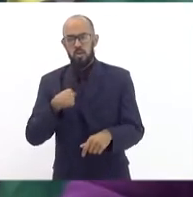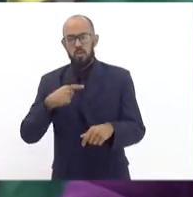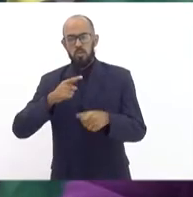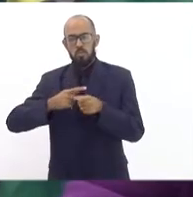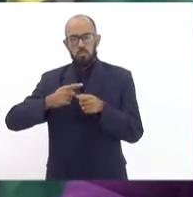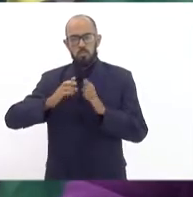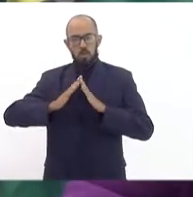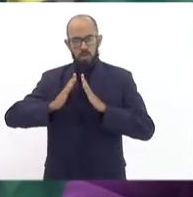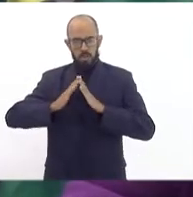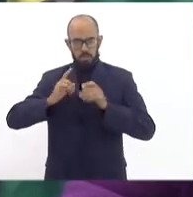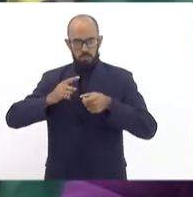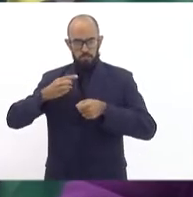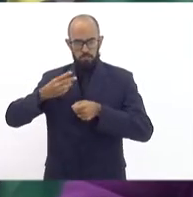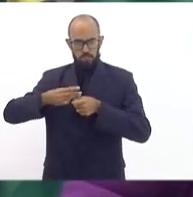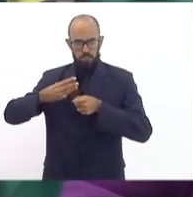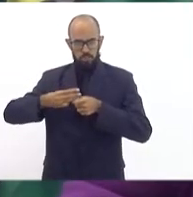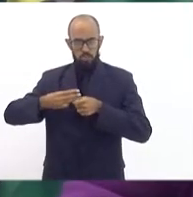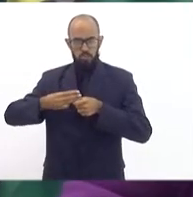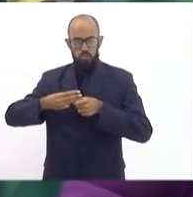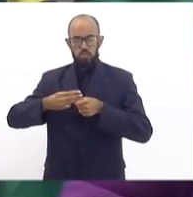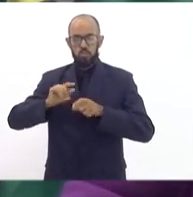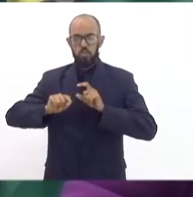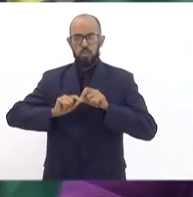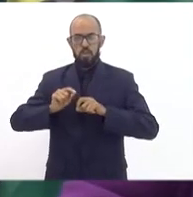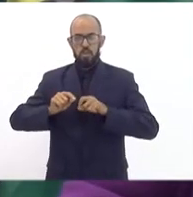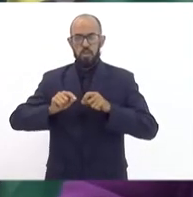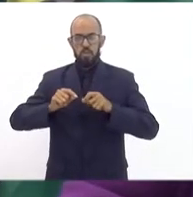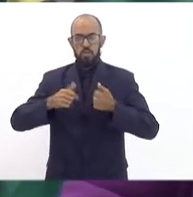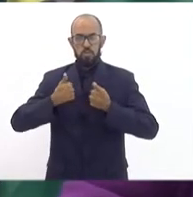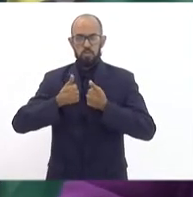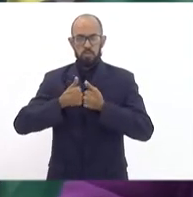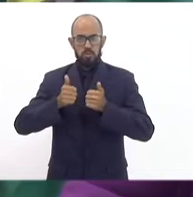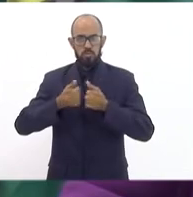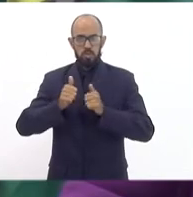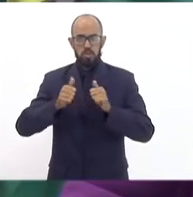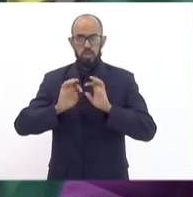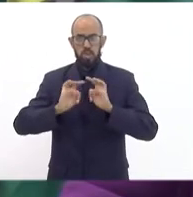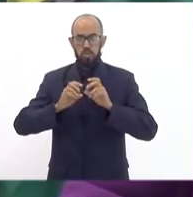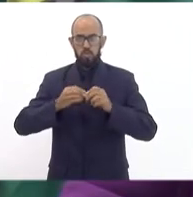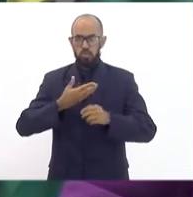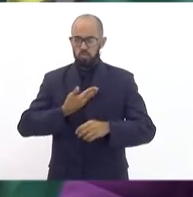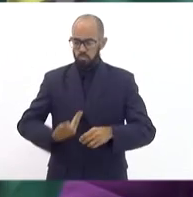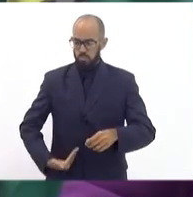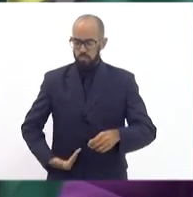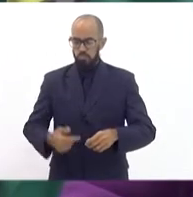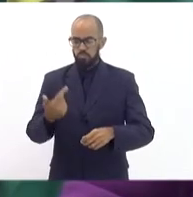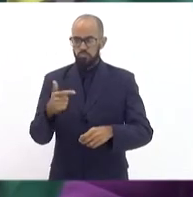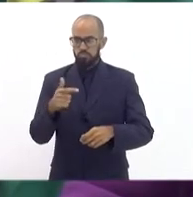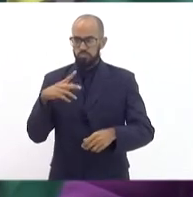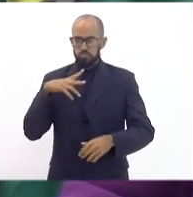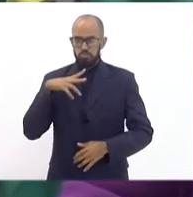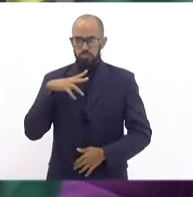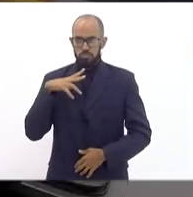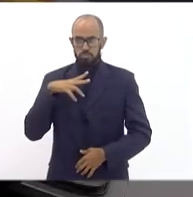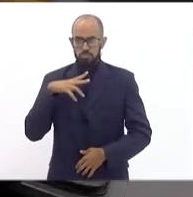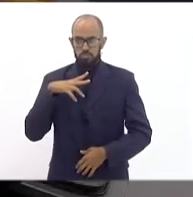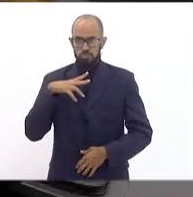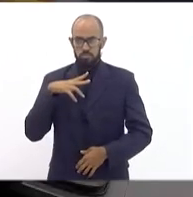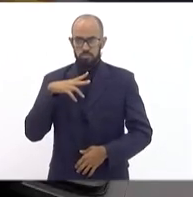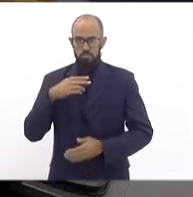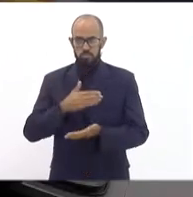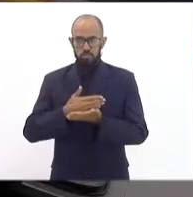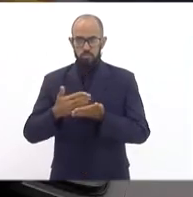cidade, não é, onde os transportes eram totalmente públicos, não tinha transporte privado. Isso foi no